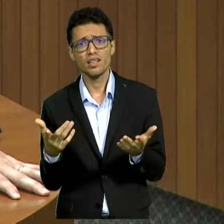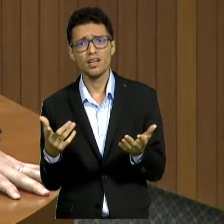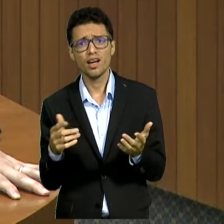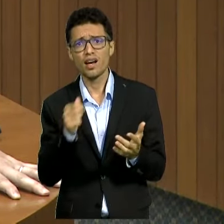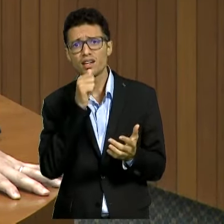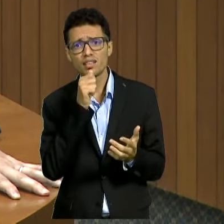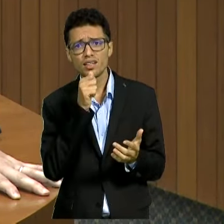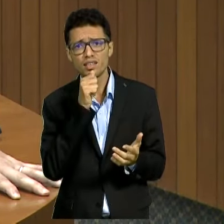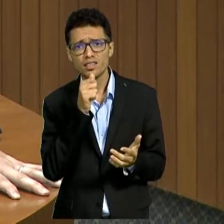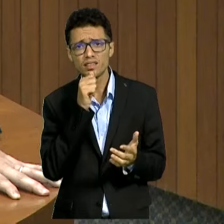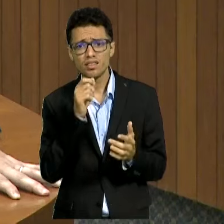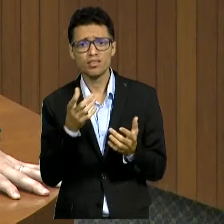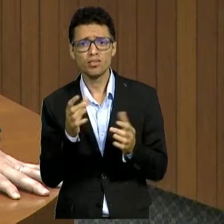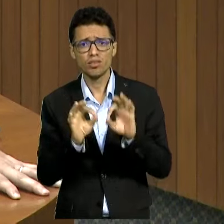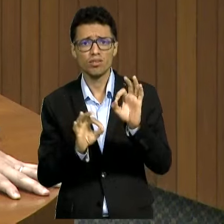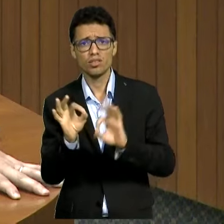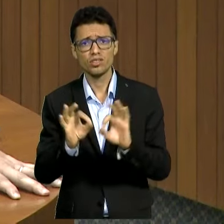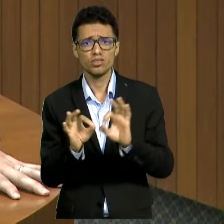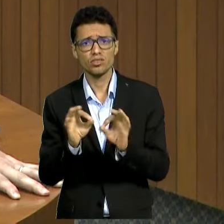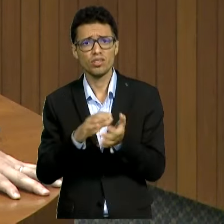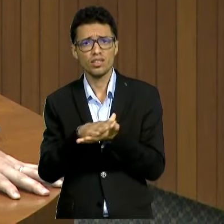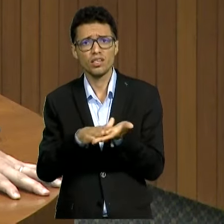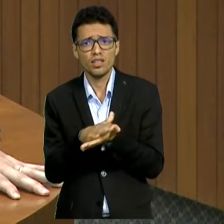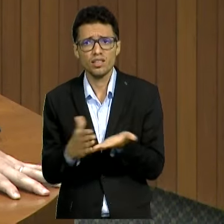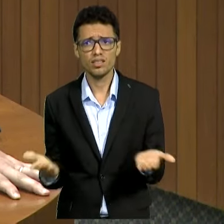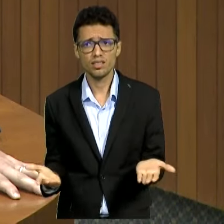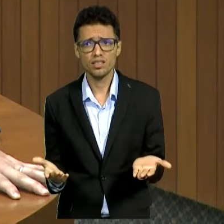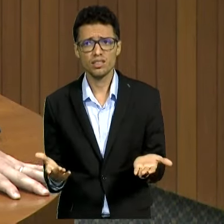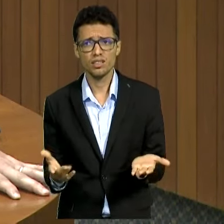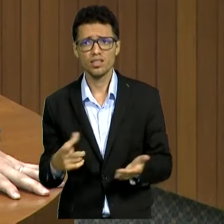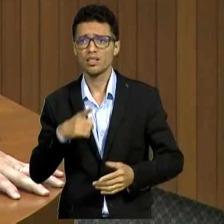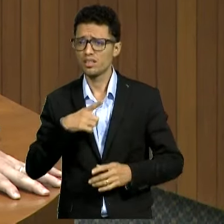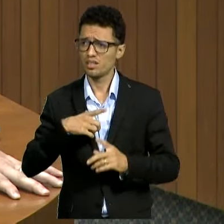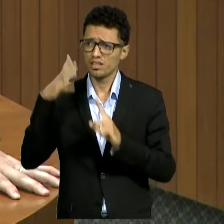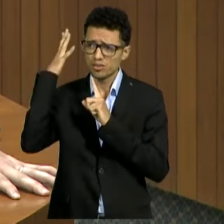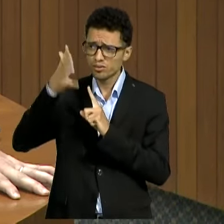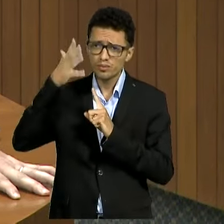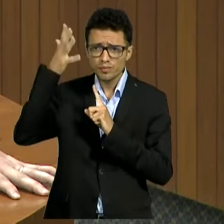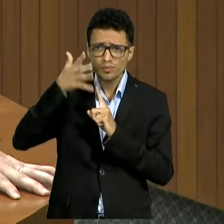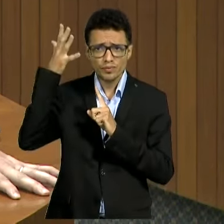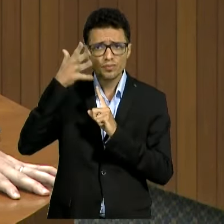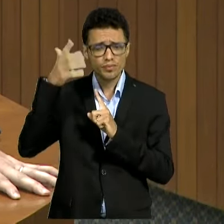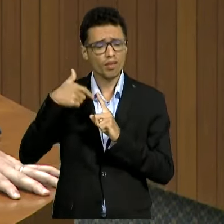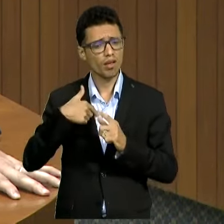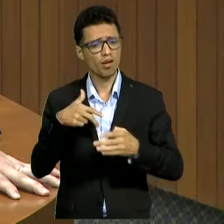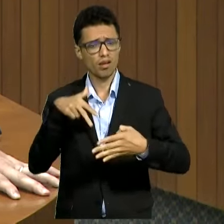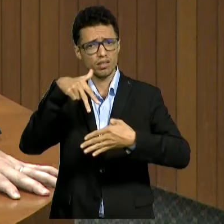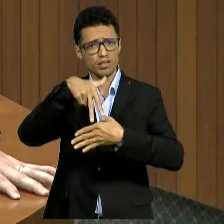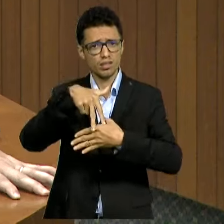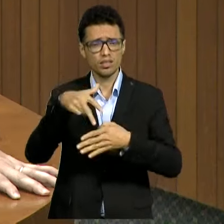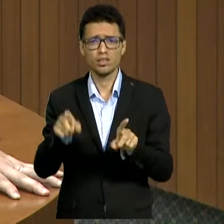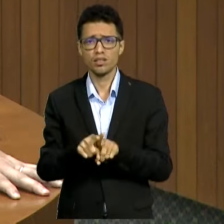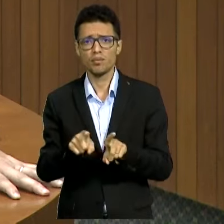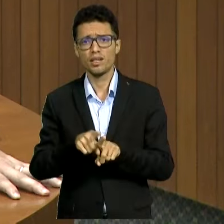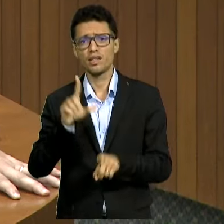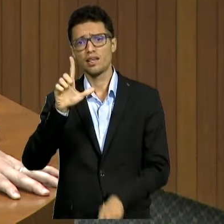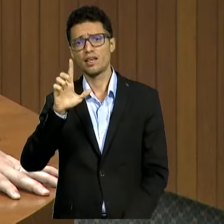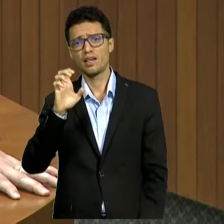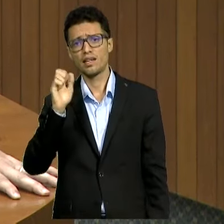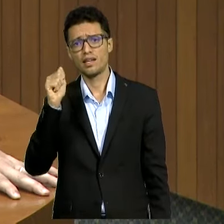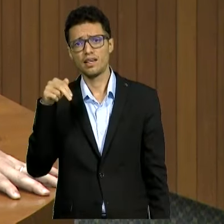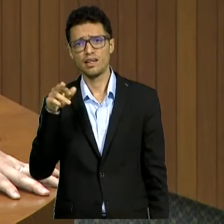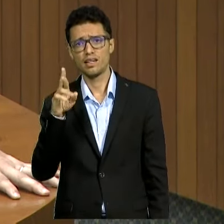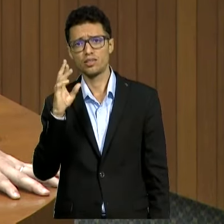ato sobre esse tema. Não fossem os discursos aqui desta tribuna, meu, do deputado Leandro Belo, do deputado